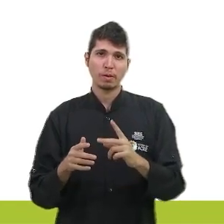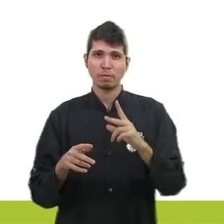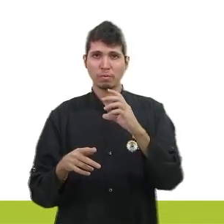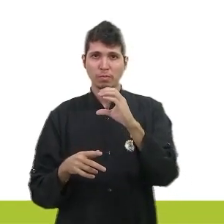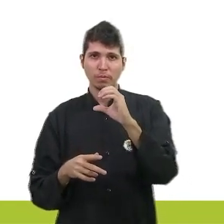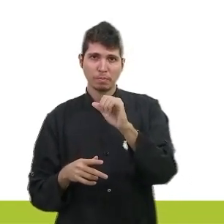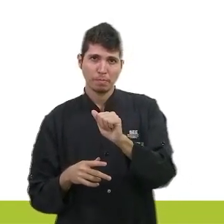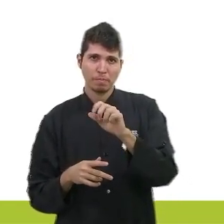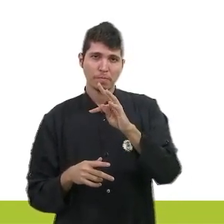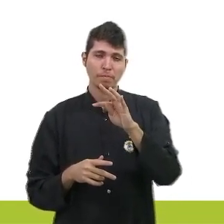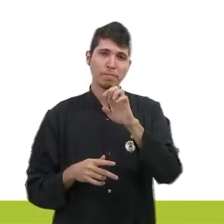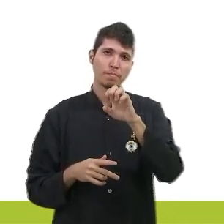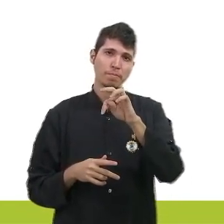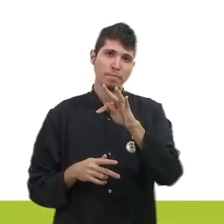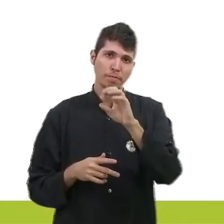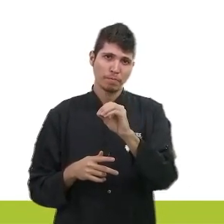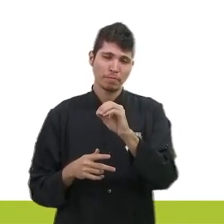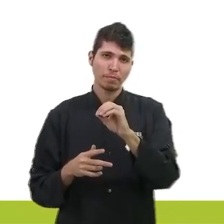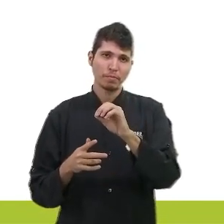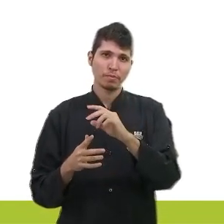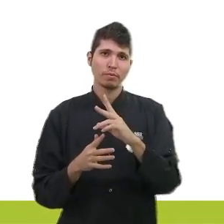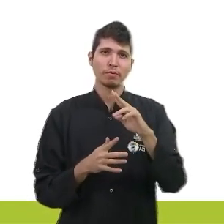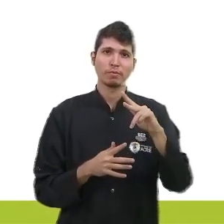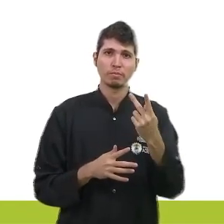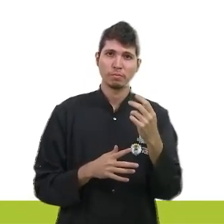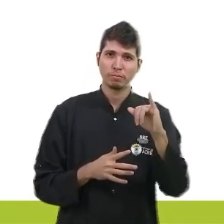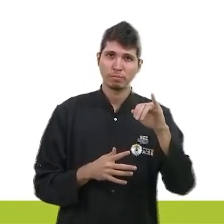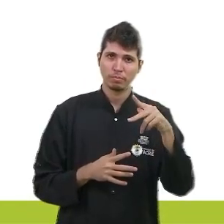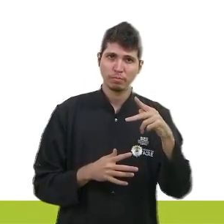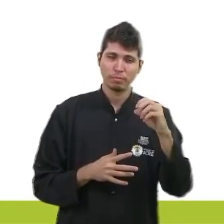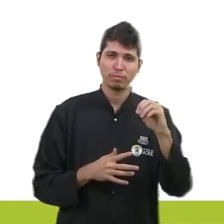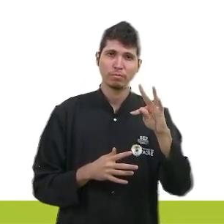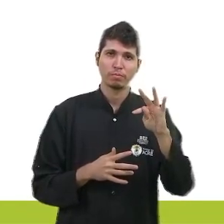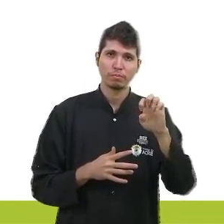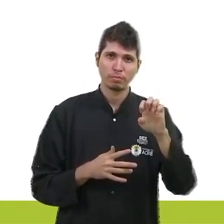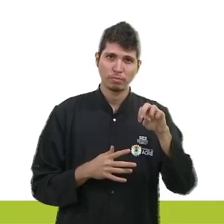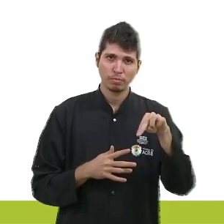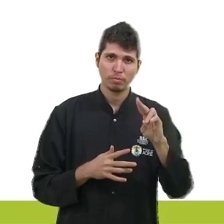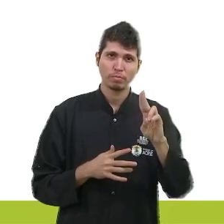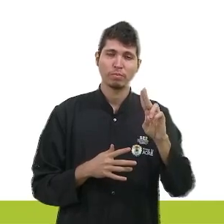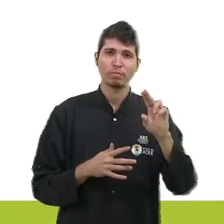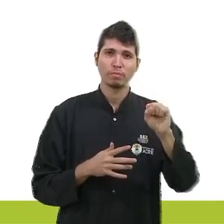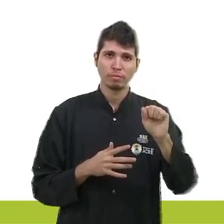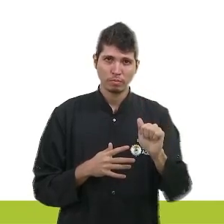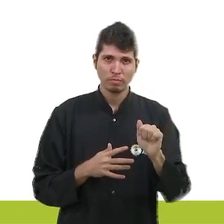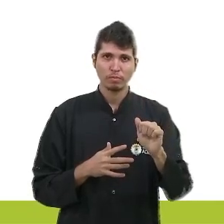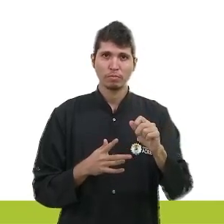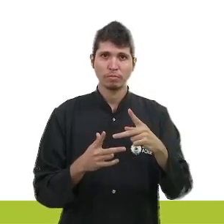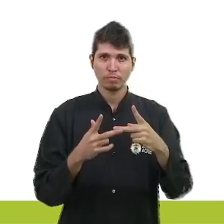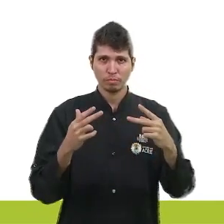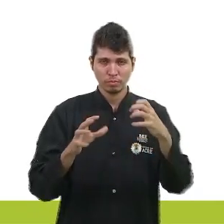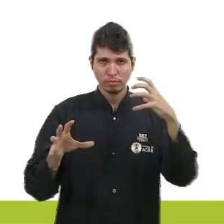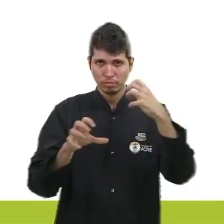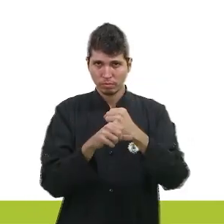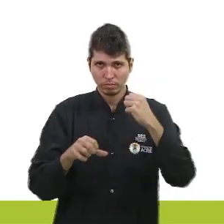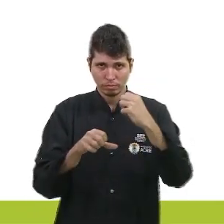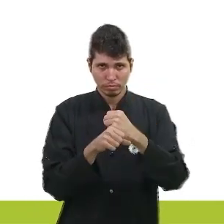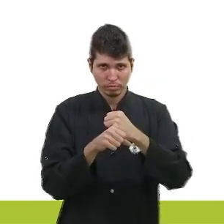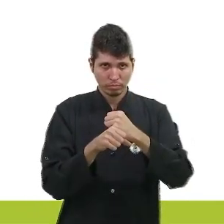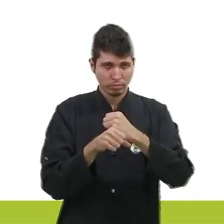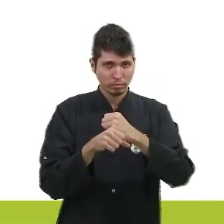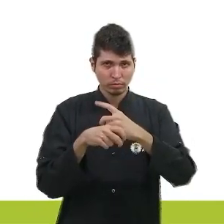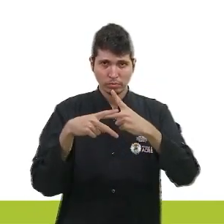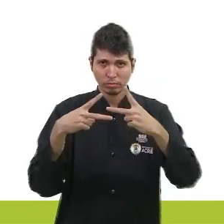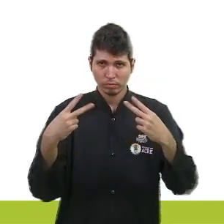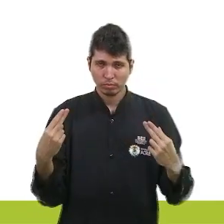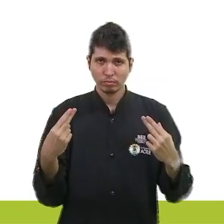outras palavras, eu posso dizer que L ao quadrado, que é a hipotenusa, é igual a